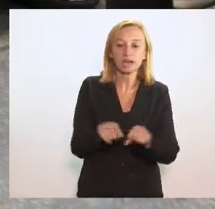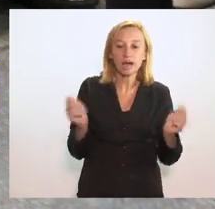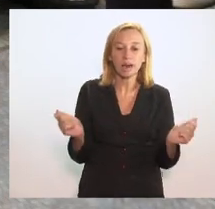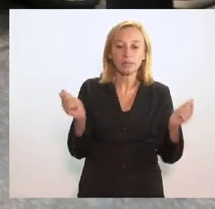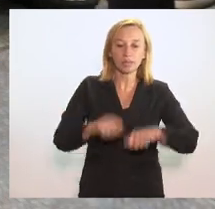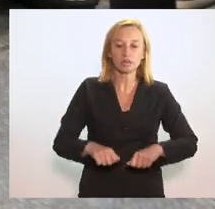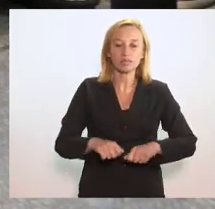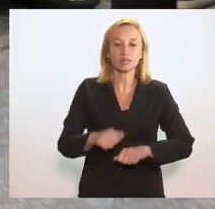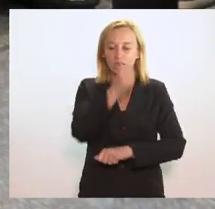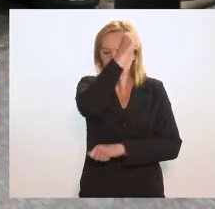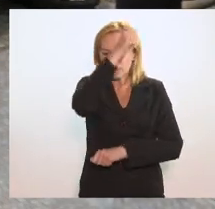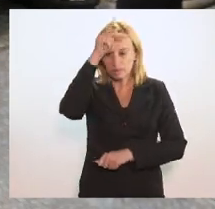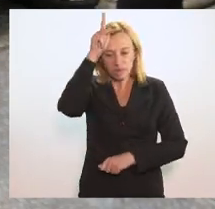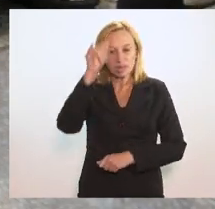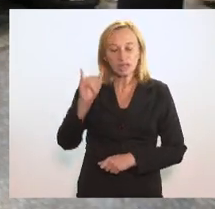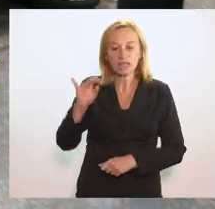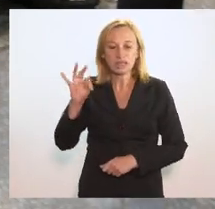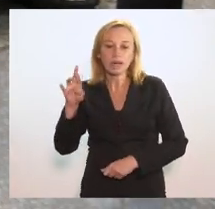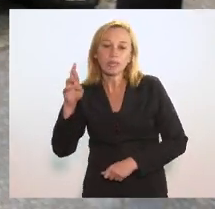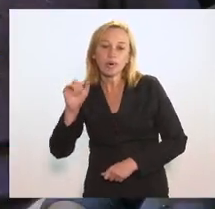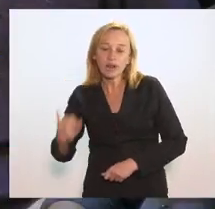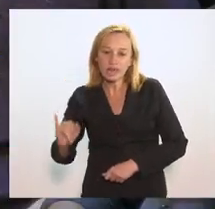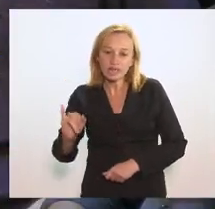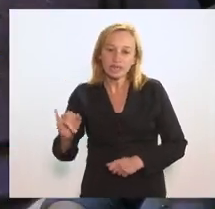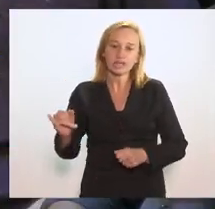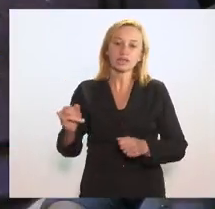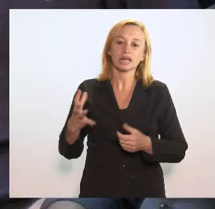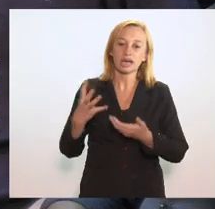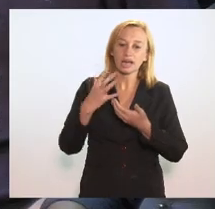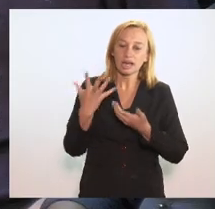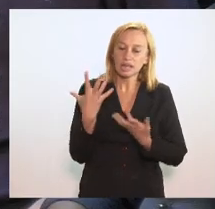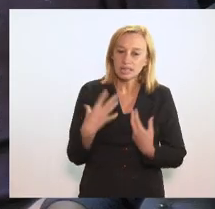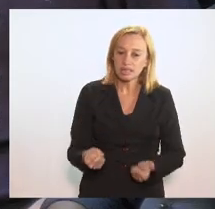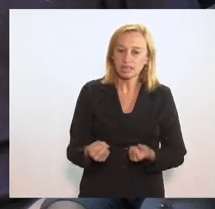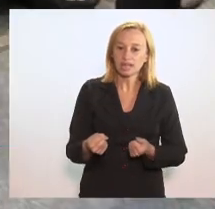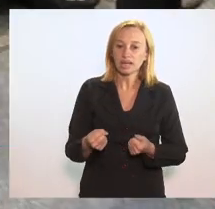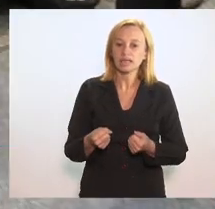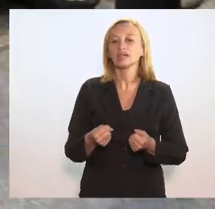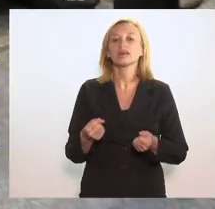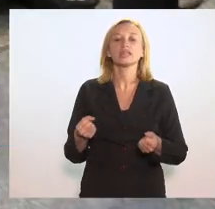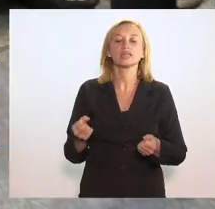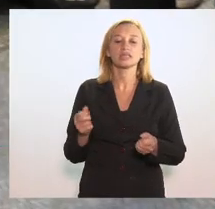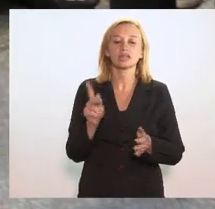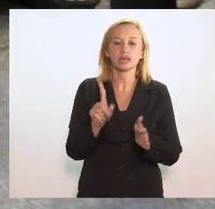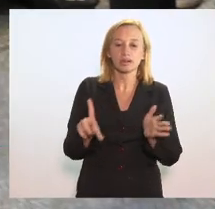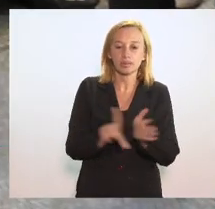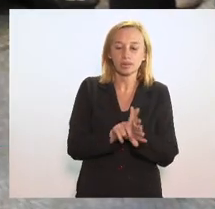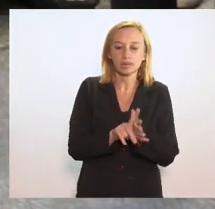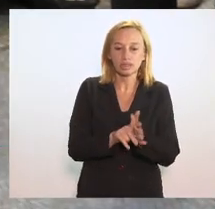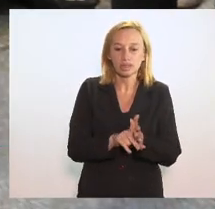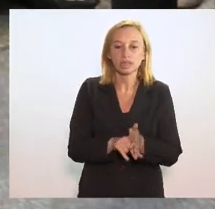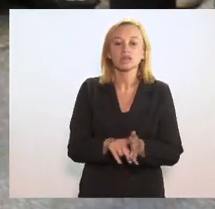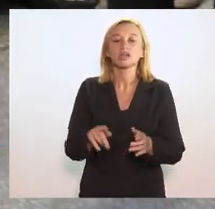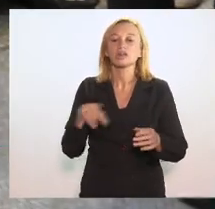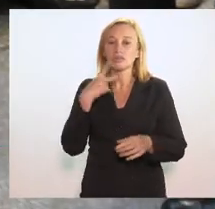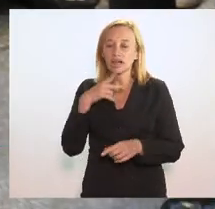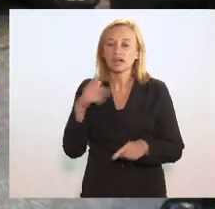da Prefeitura de Itaboraí abraçar esse processo. Importante também dizer, senhor presidente, que